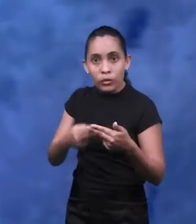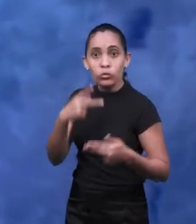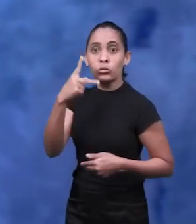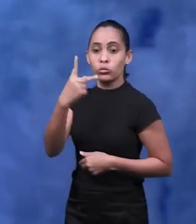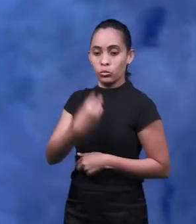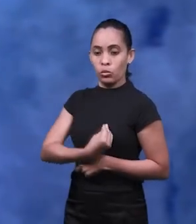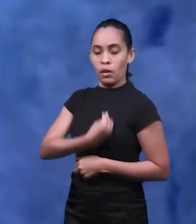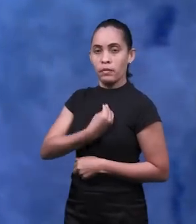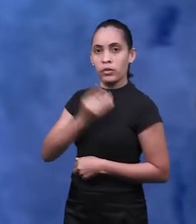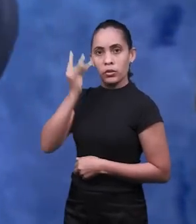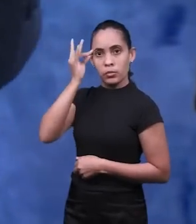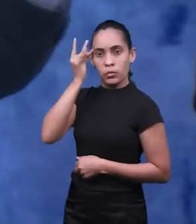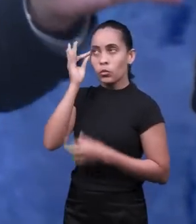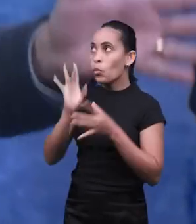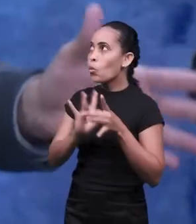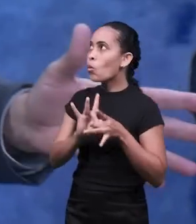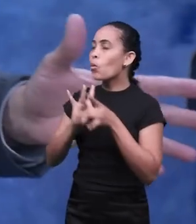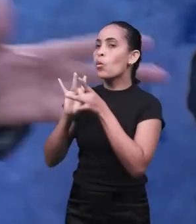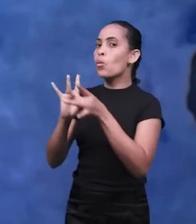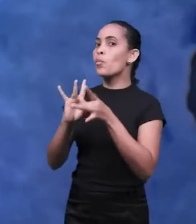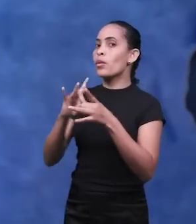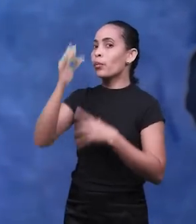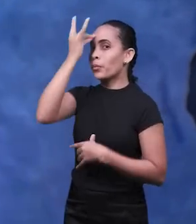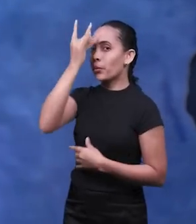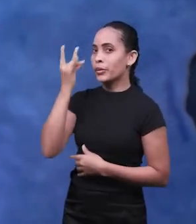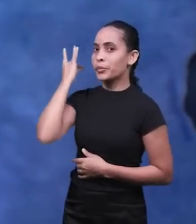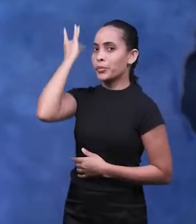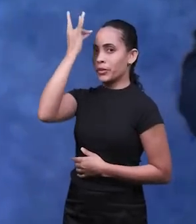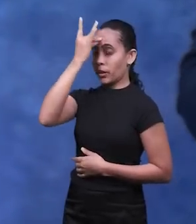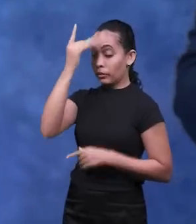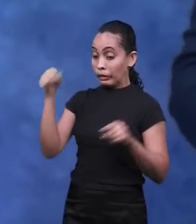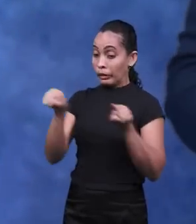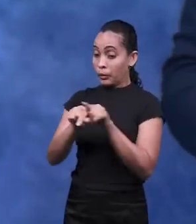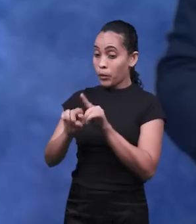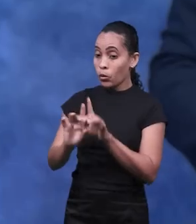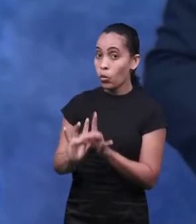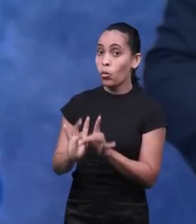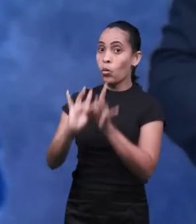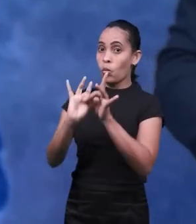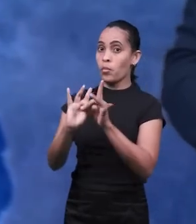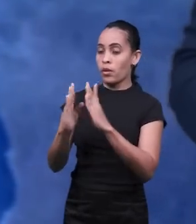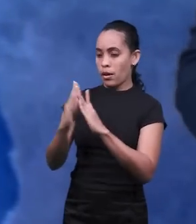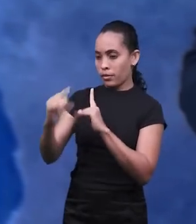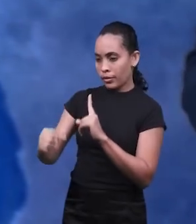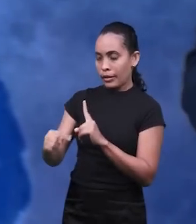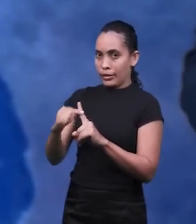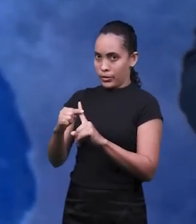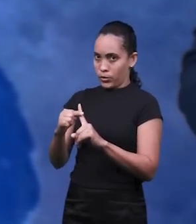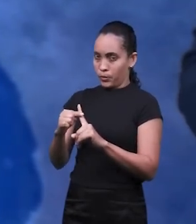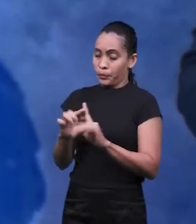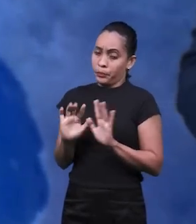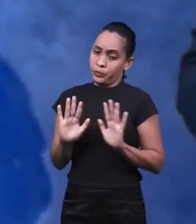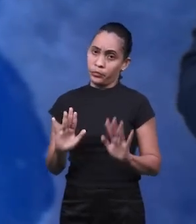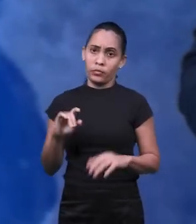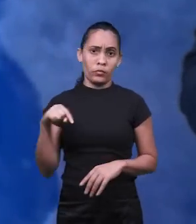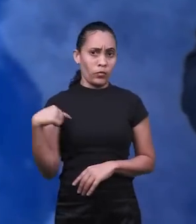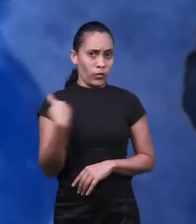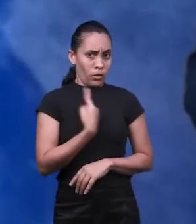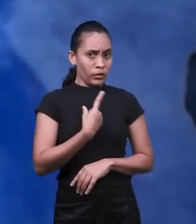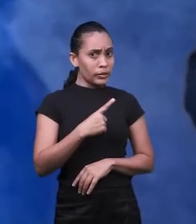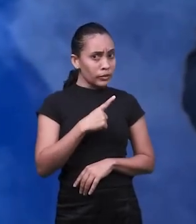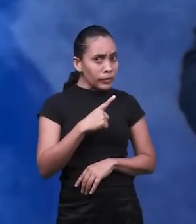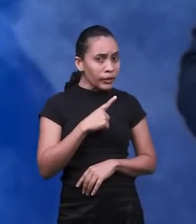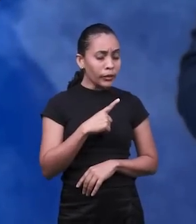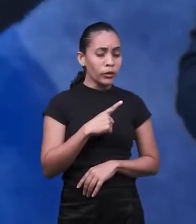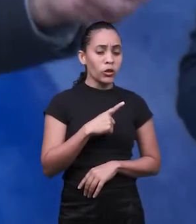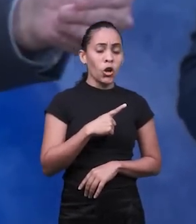da nossa comunhão com o Espírito Santo e com a igreja. Porque não adianta nós termos êxito